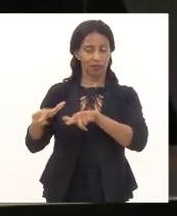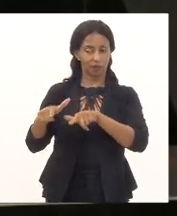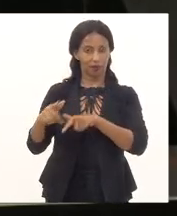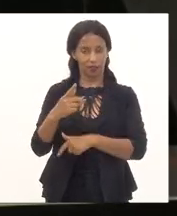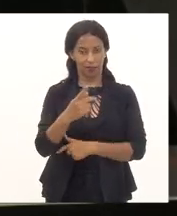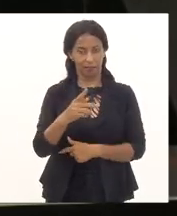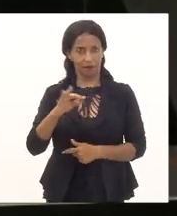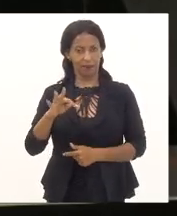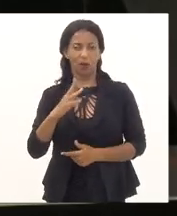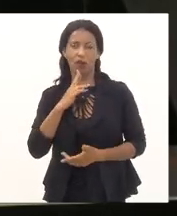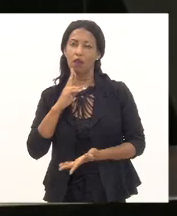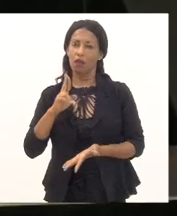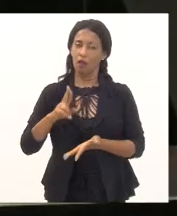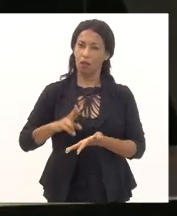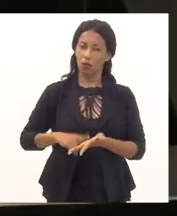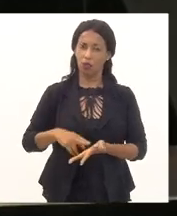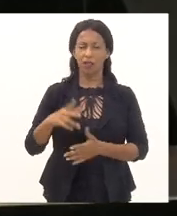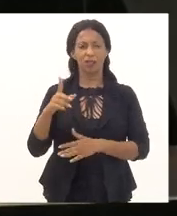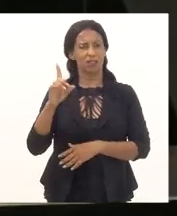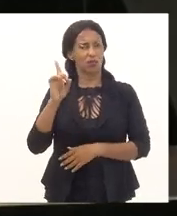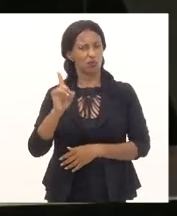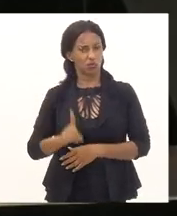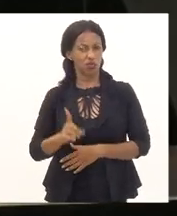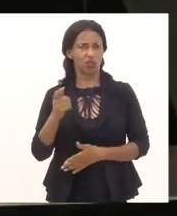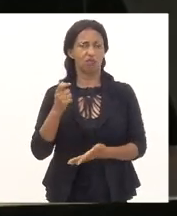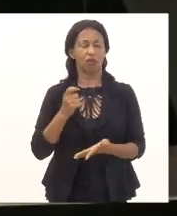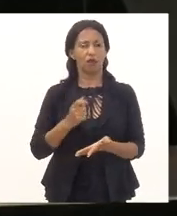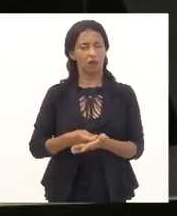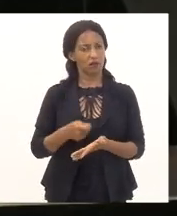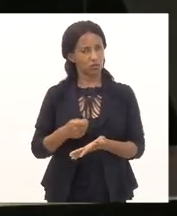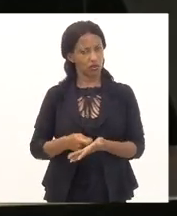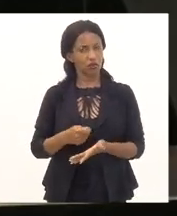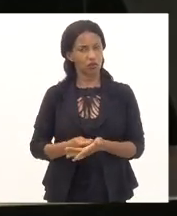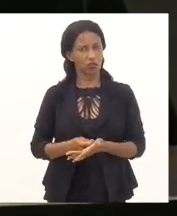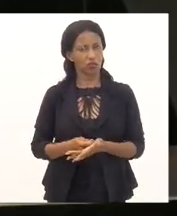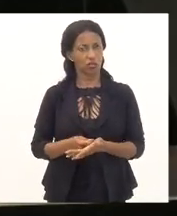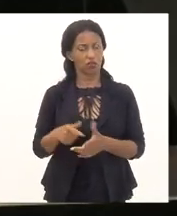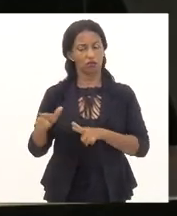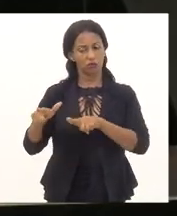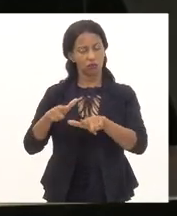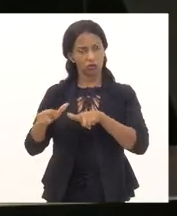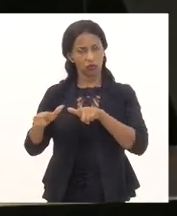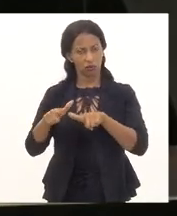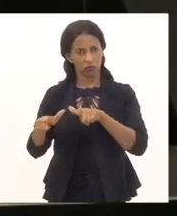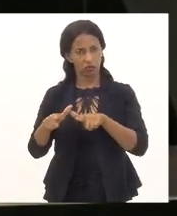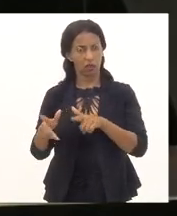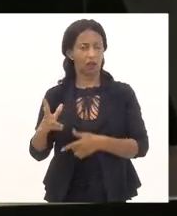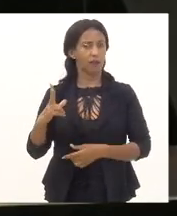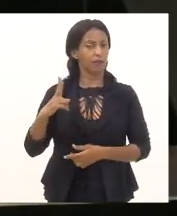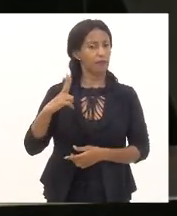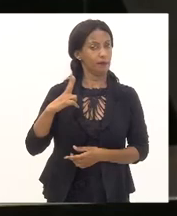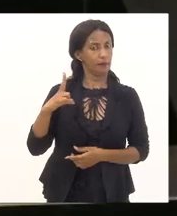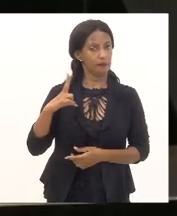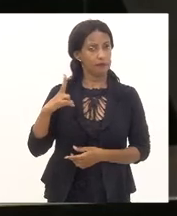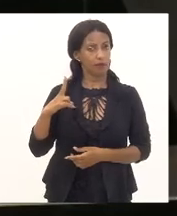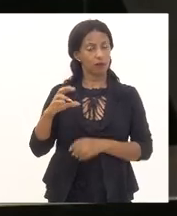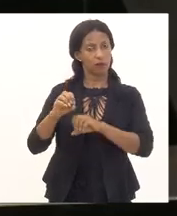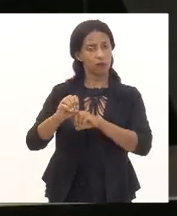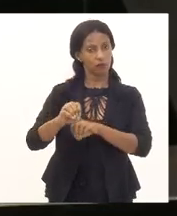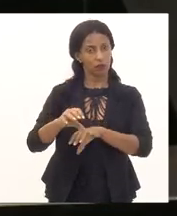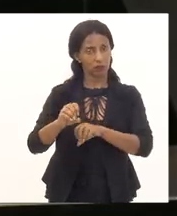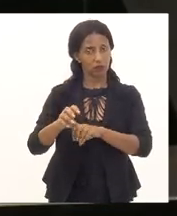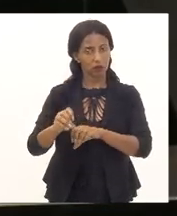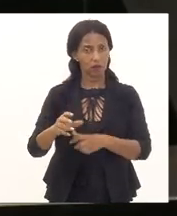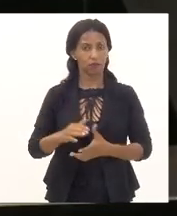portanto, o reconhecimento dos direitos e garantias dos servidores, em particular da